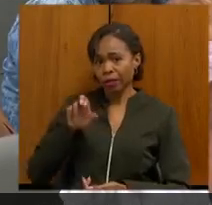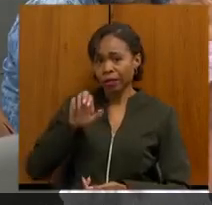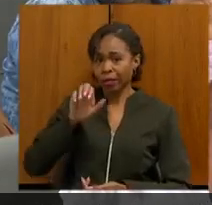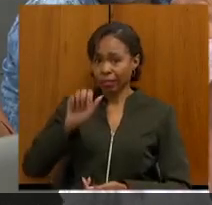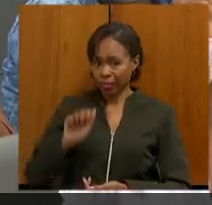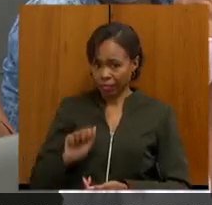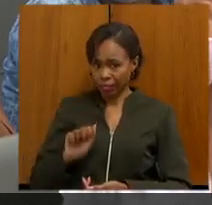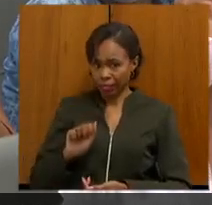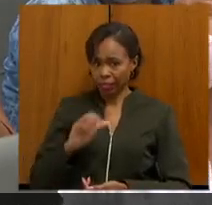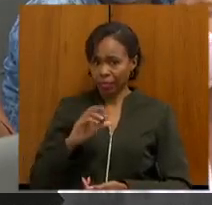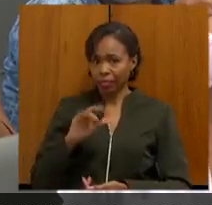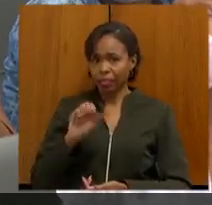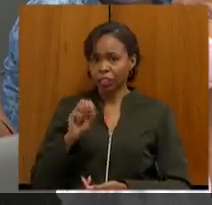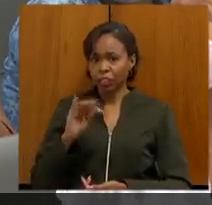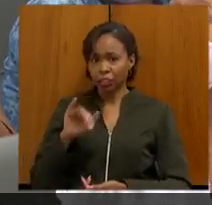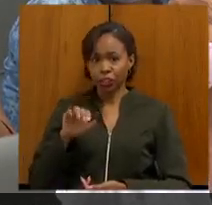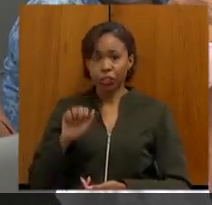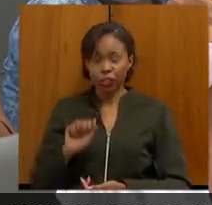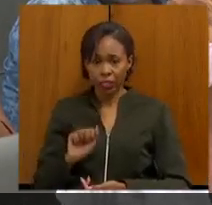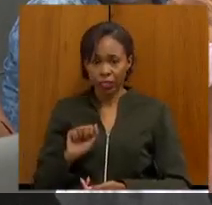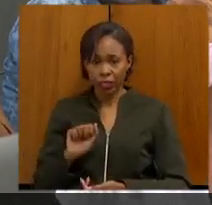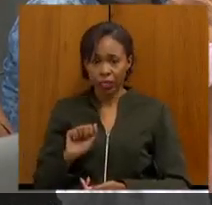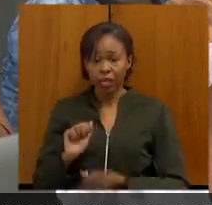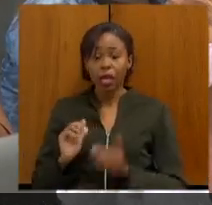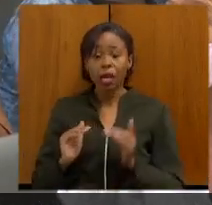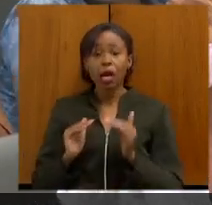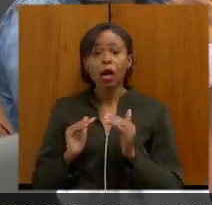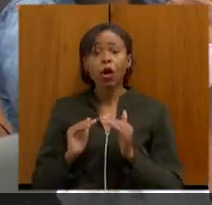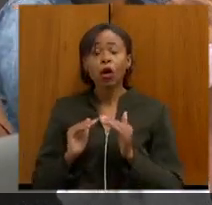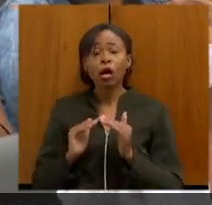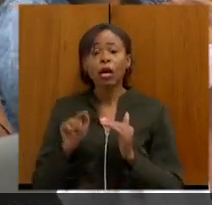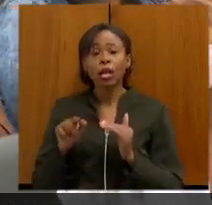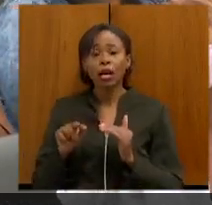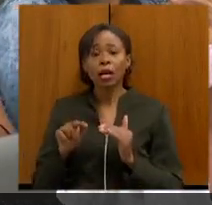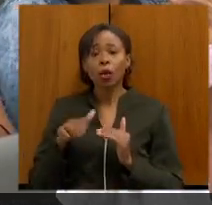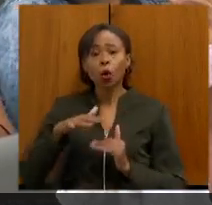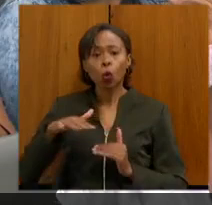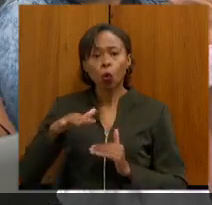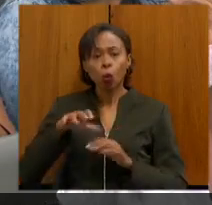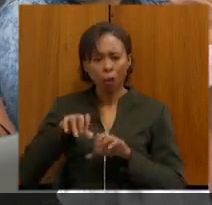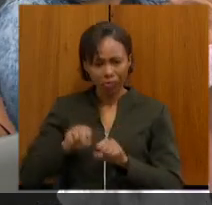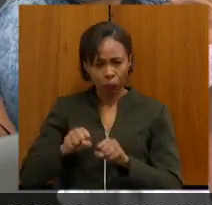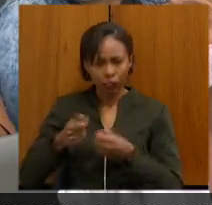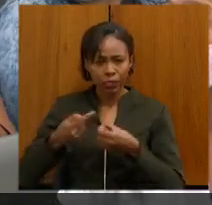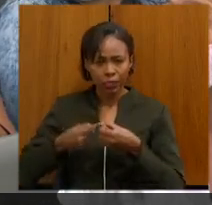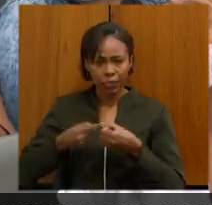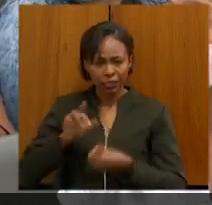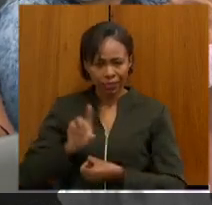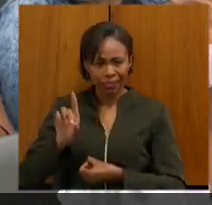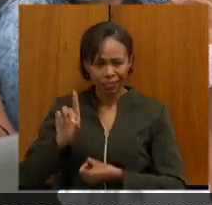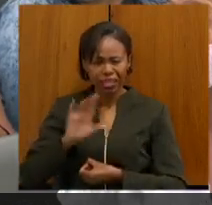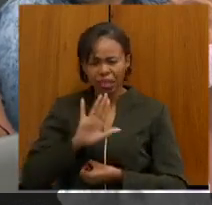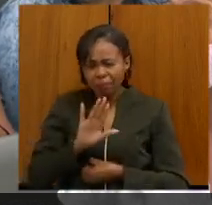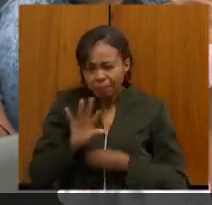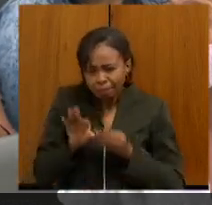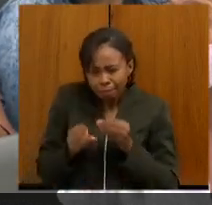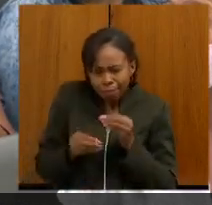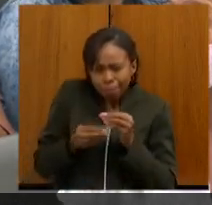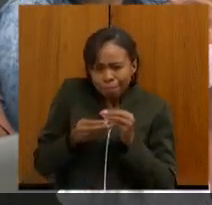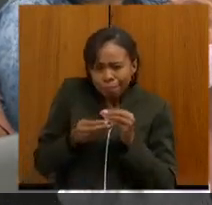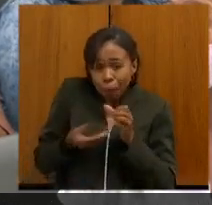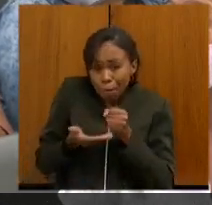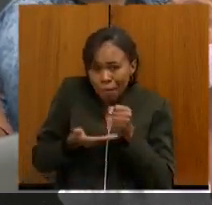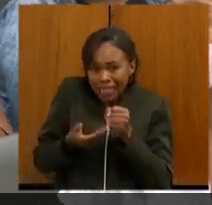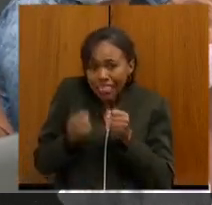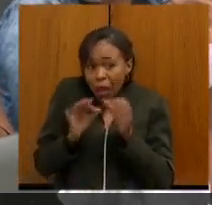Cristina da Silva morador da ocupação Cidade de Deus vou pegar um lanchinho leve e básico viu se eu